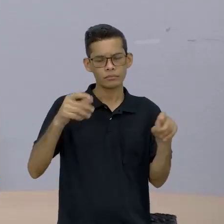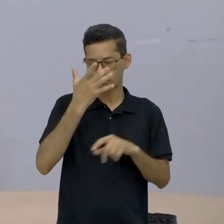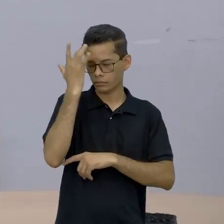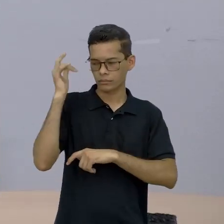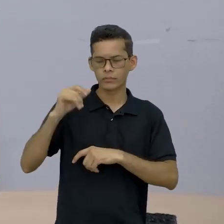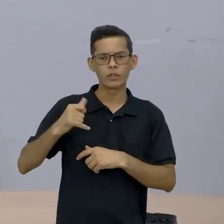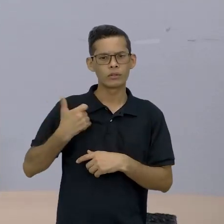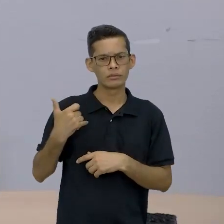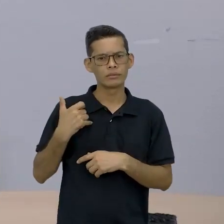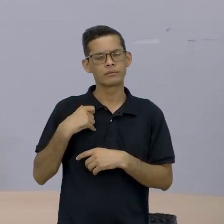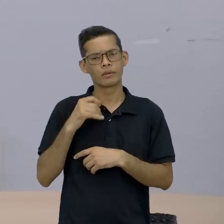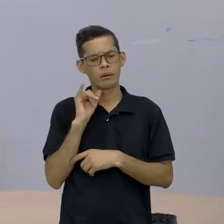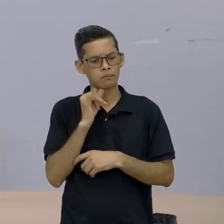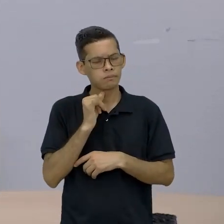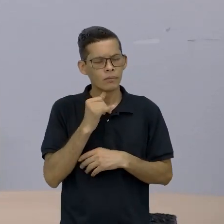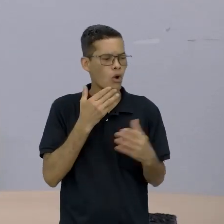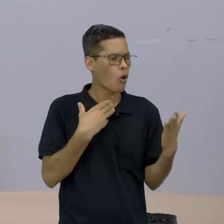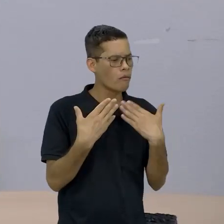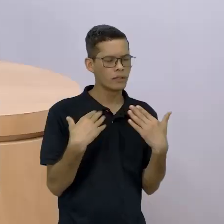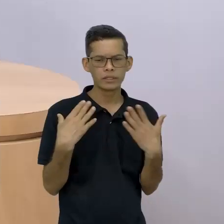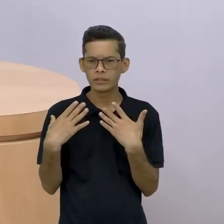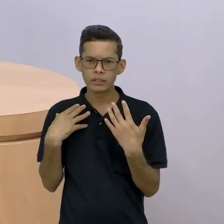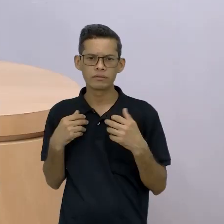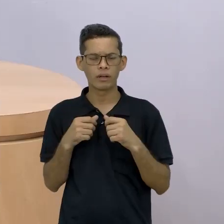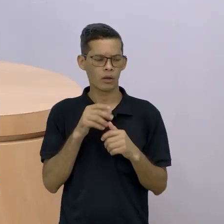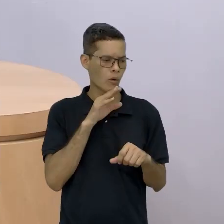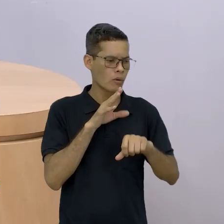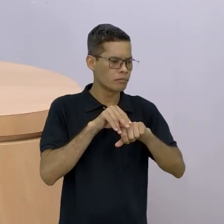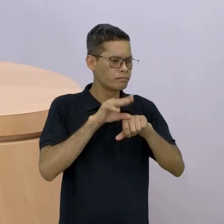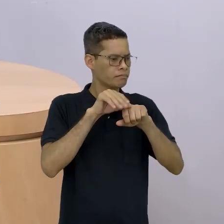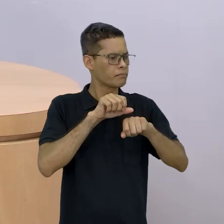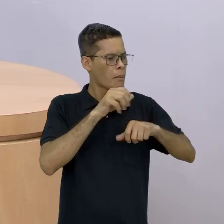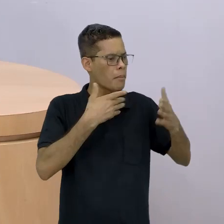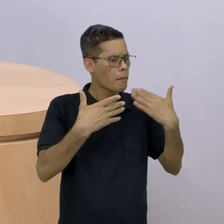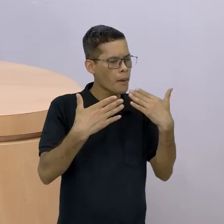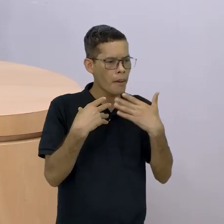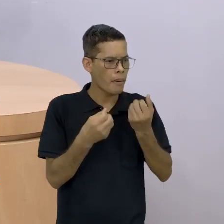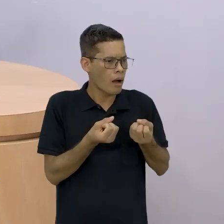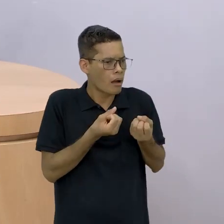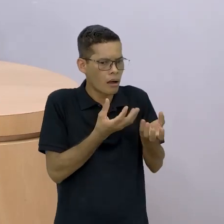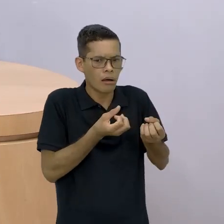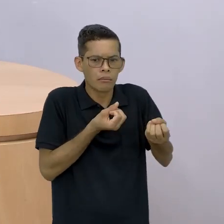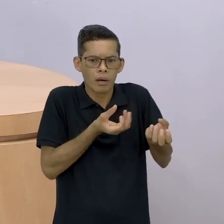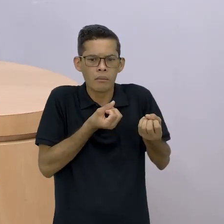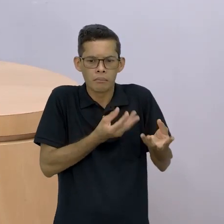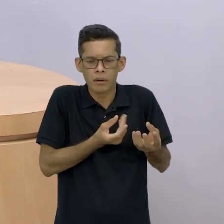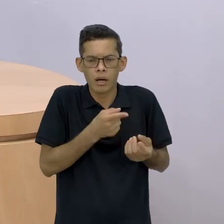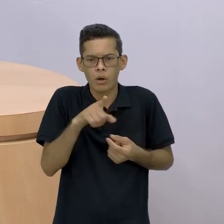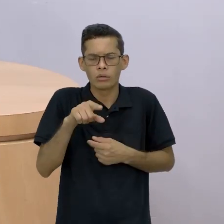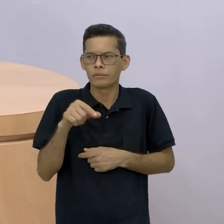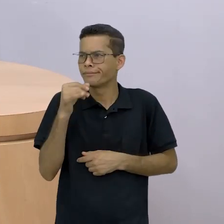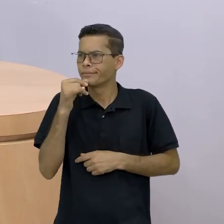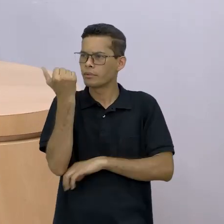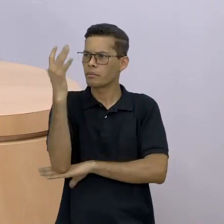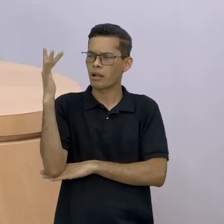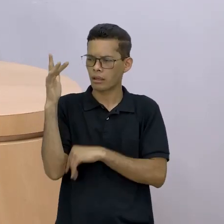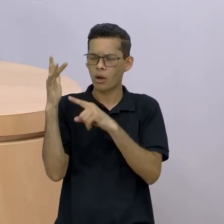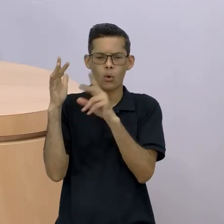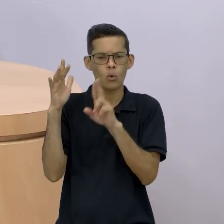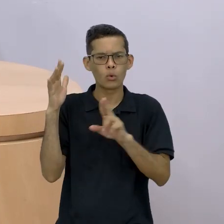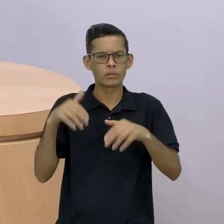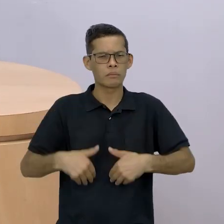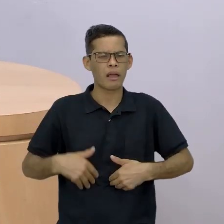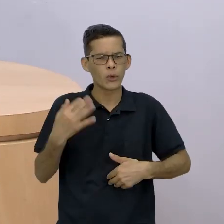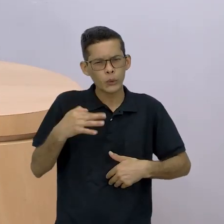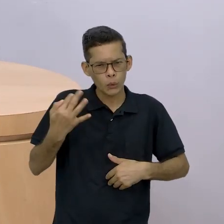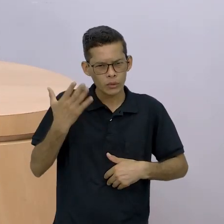porque os povos iam conversando entre si, as pessoas iam falando entre si, tal planta é bom para dor de barriga, ou tal